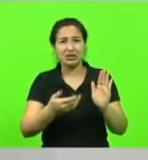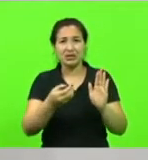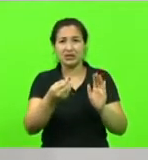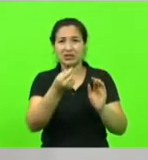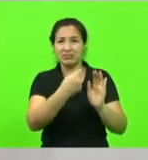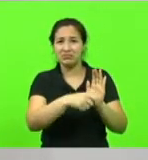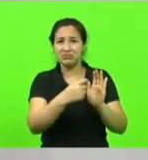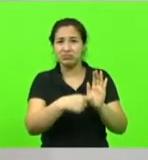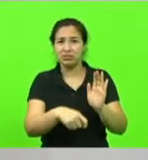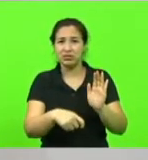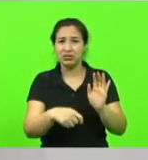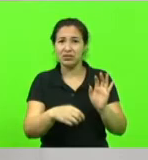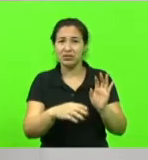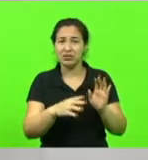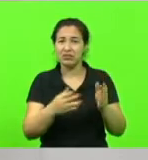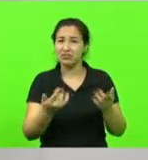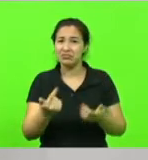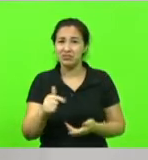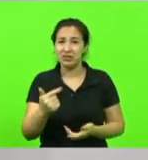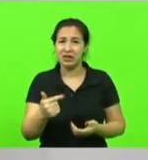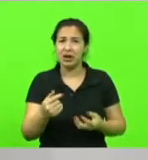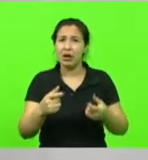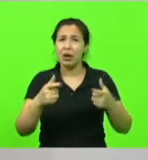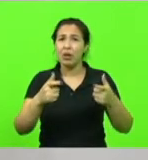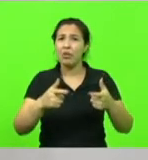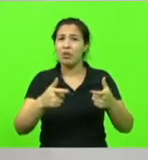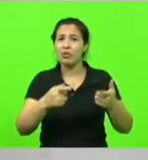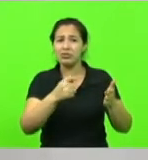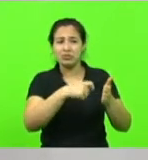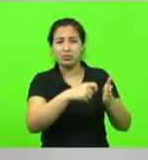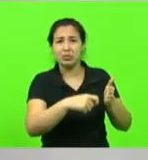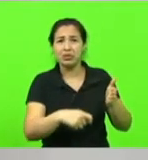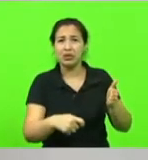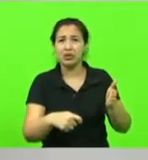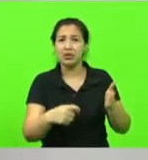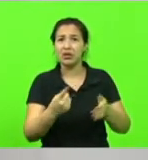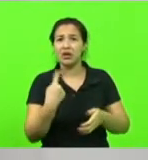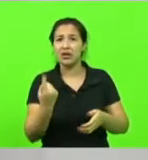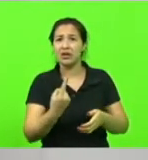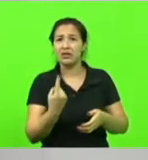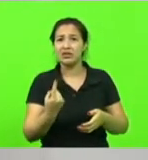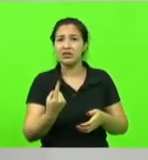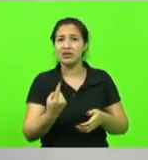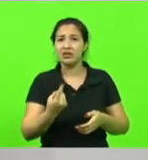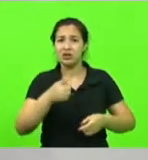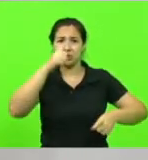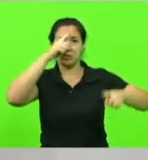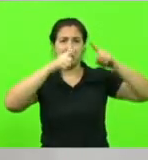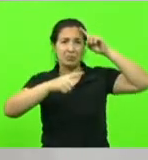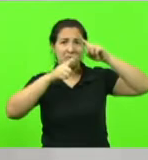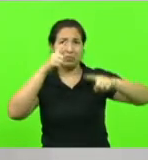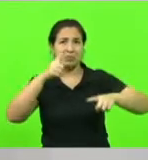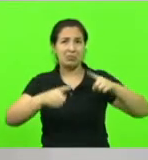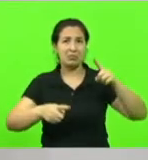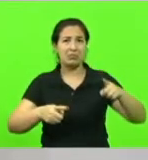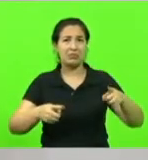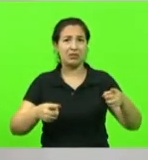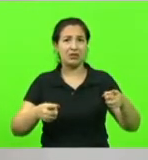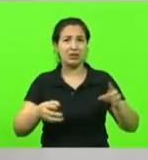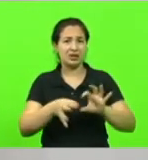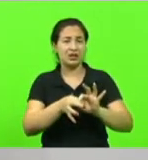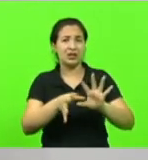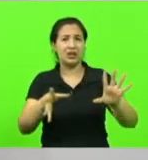subscrevemos? Aonde é que está escrito que nós vamos advogar pelo aborto nas